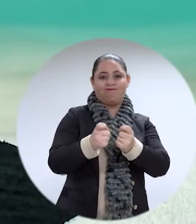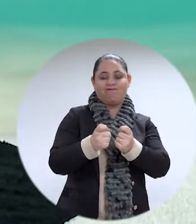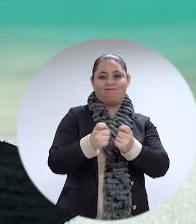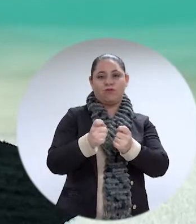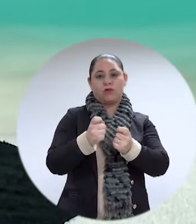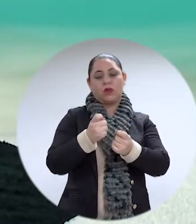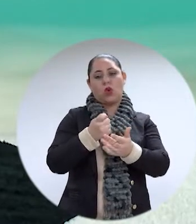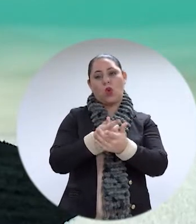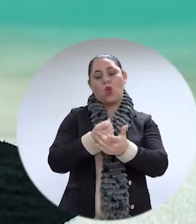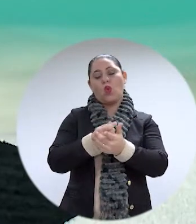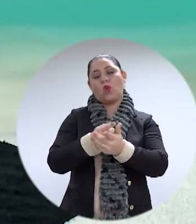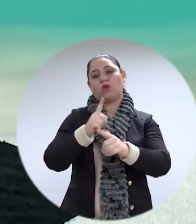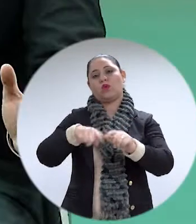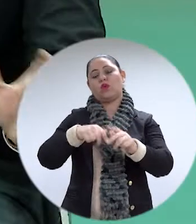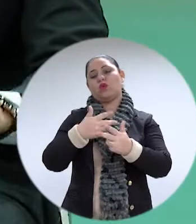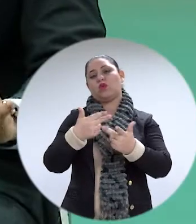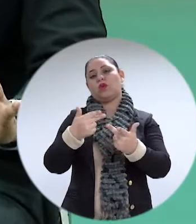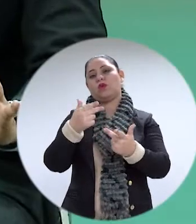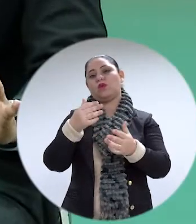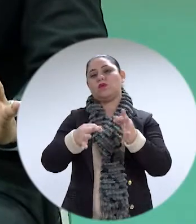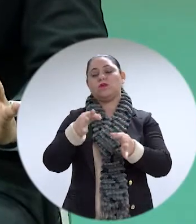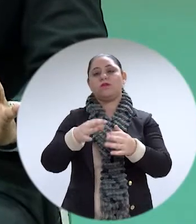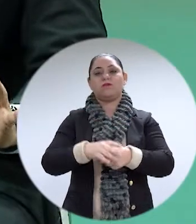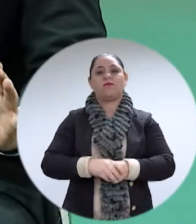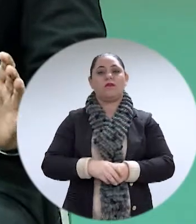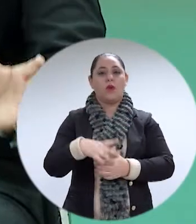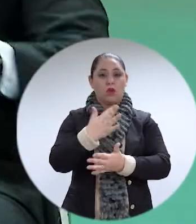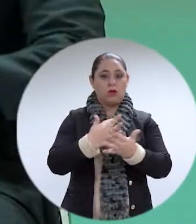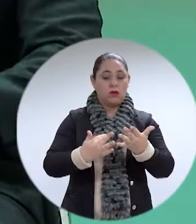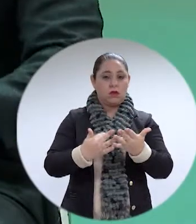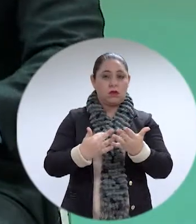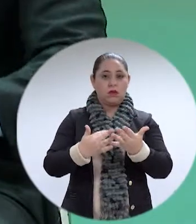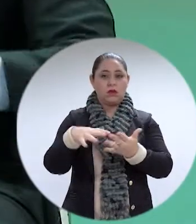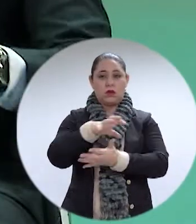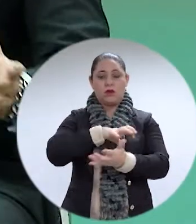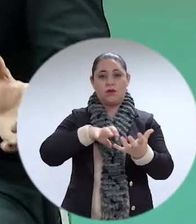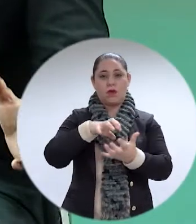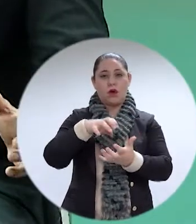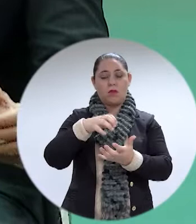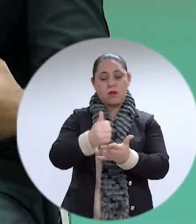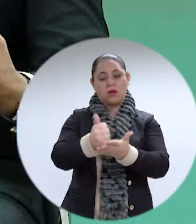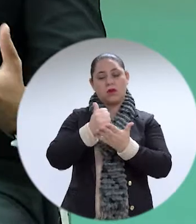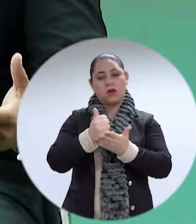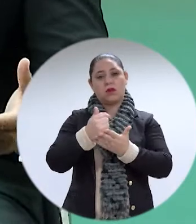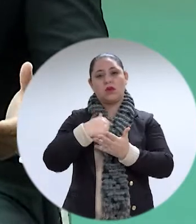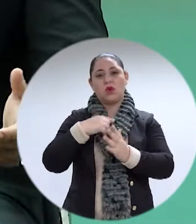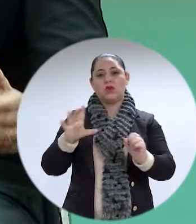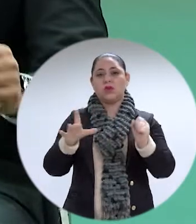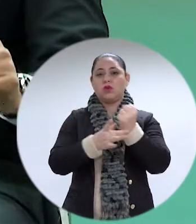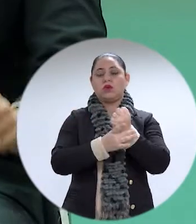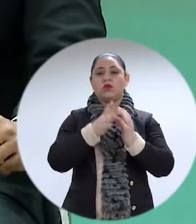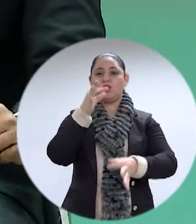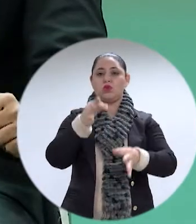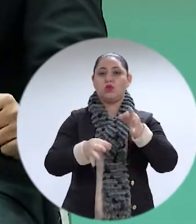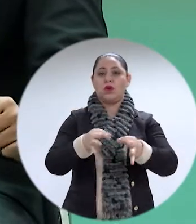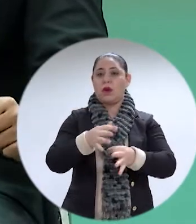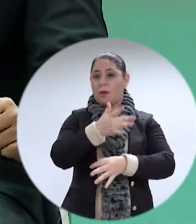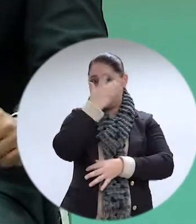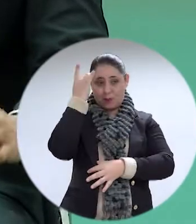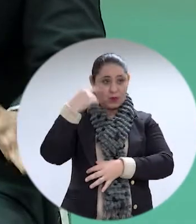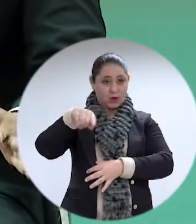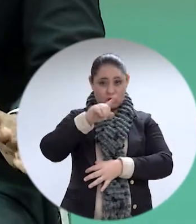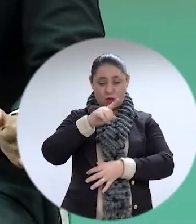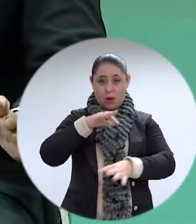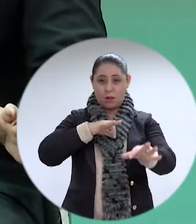à contenção de gastos do que jurídica. O texto da reforma traz, inclusive, no meu modo de pensar, segurança